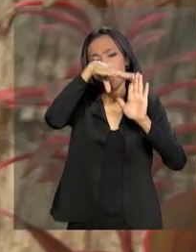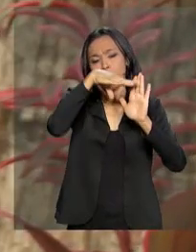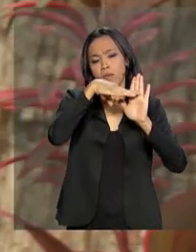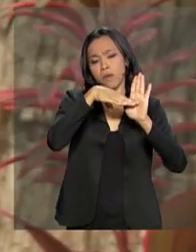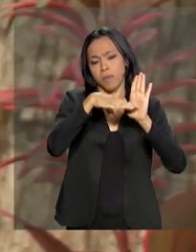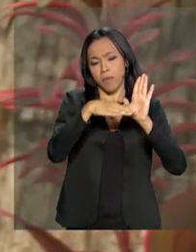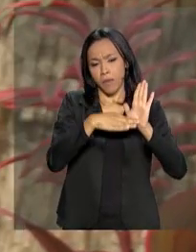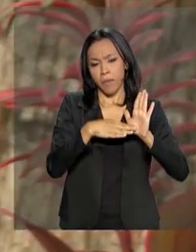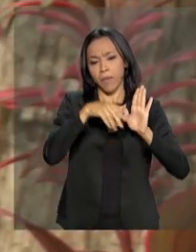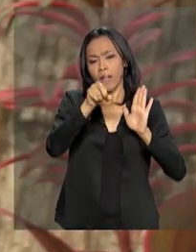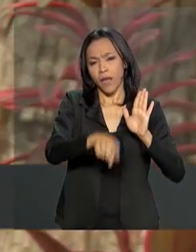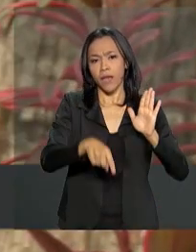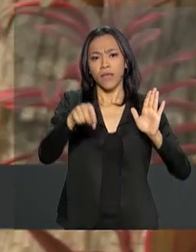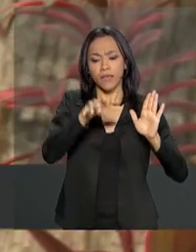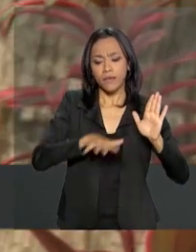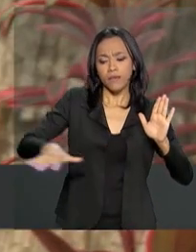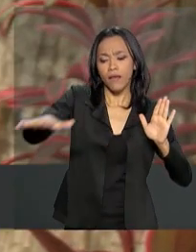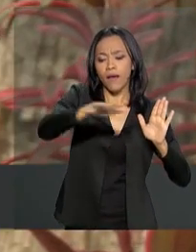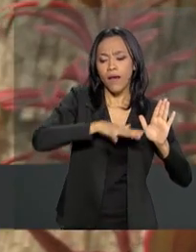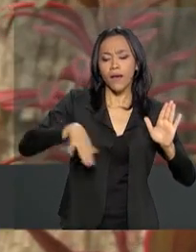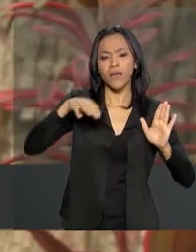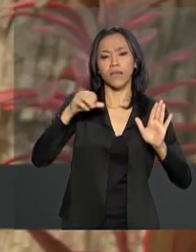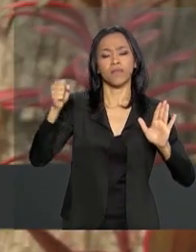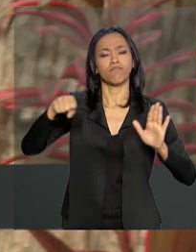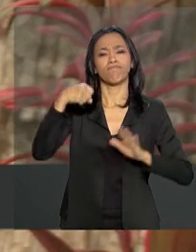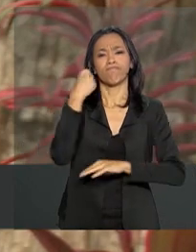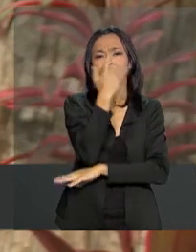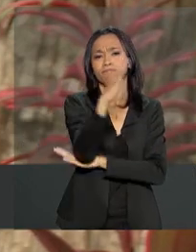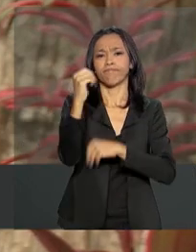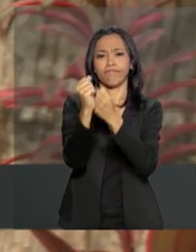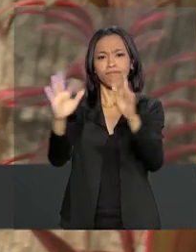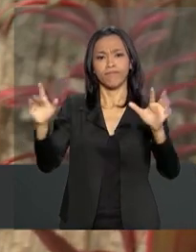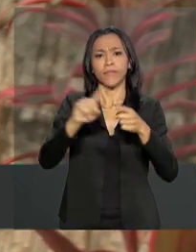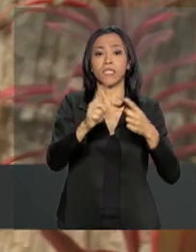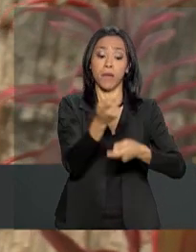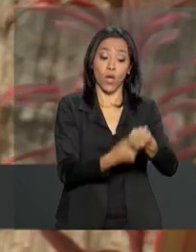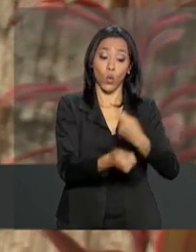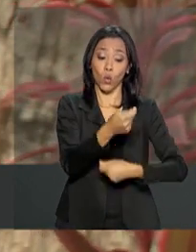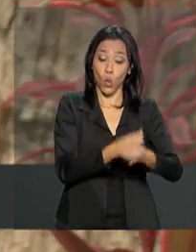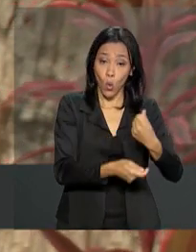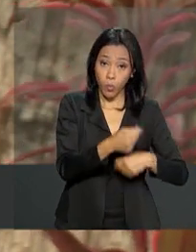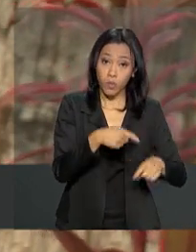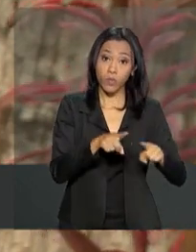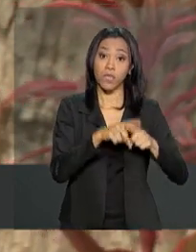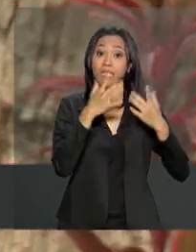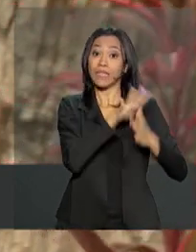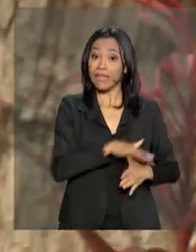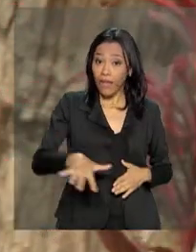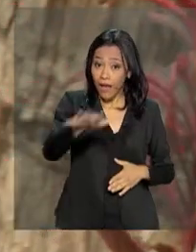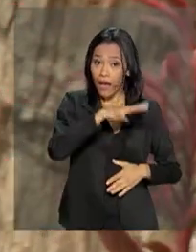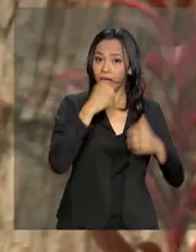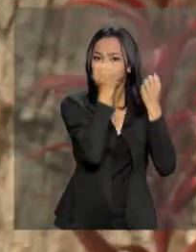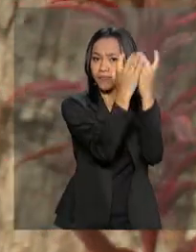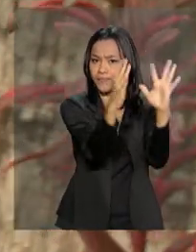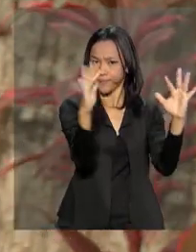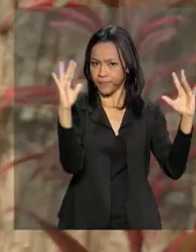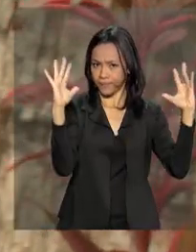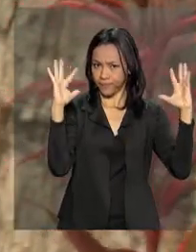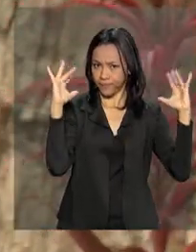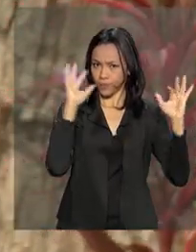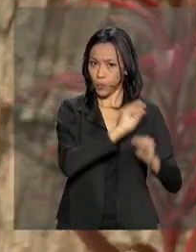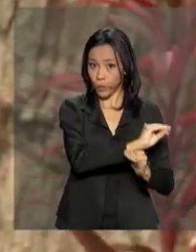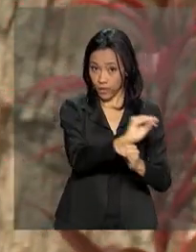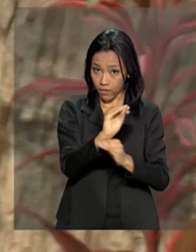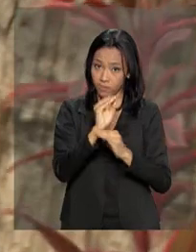entre programas ambientais, socioambientais e programas socioeconômicos. Os ambientais, eles